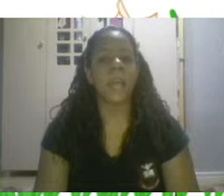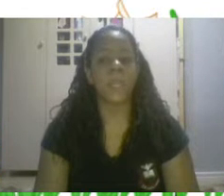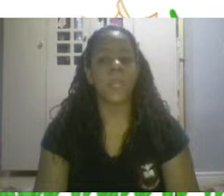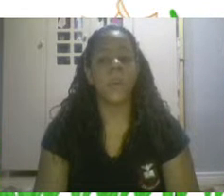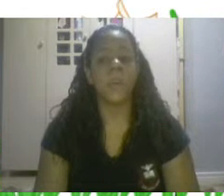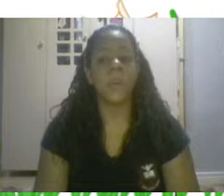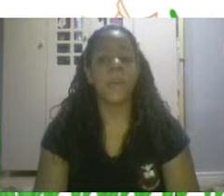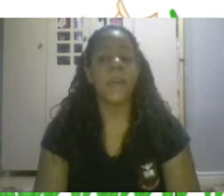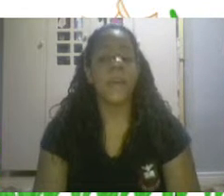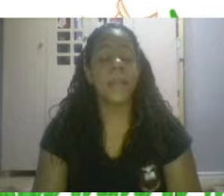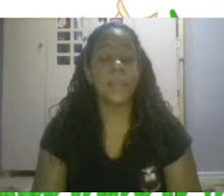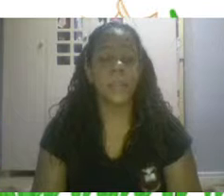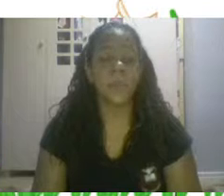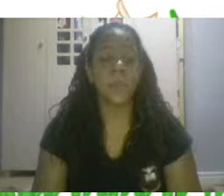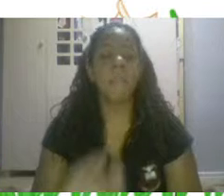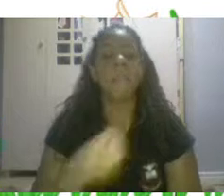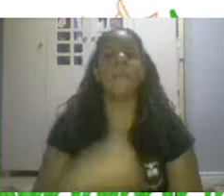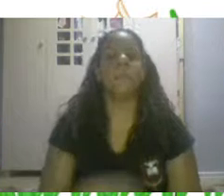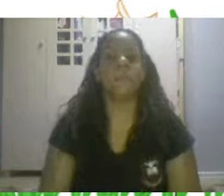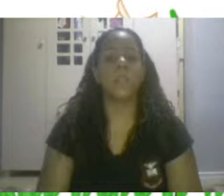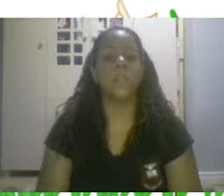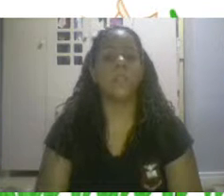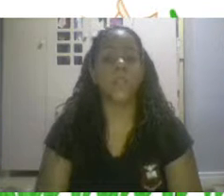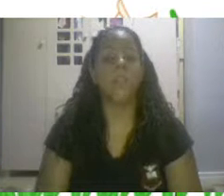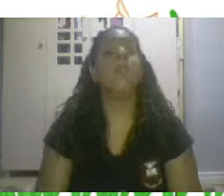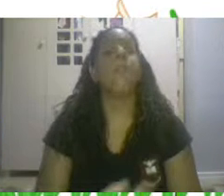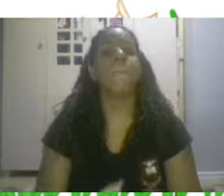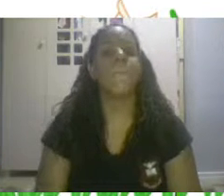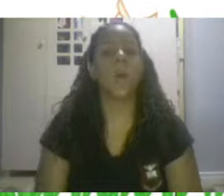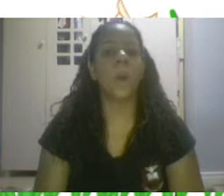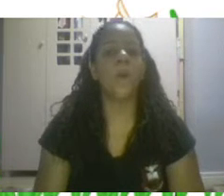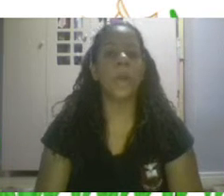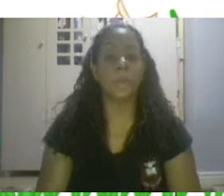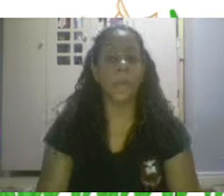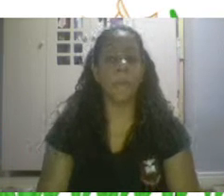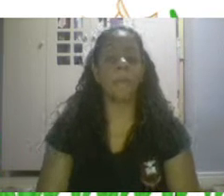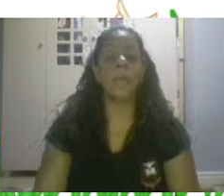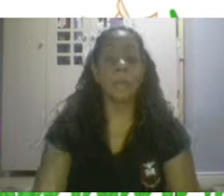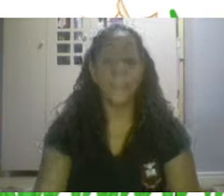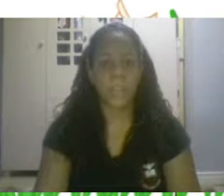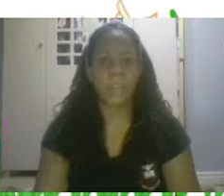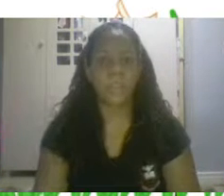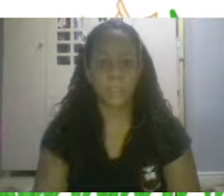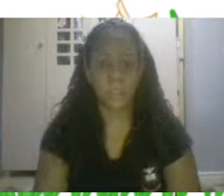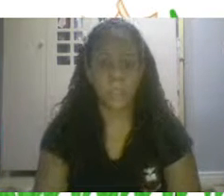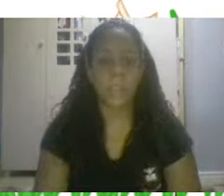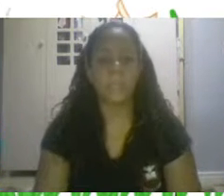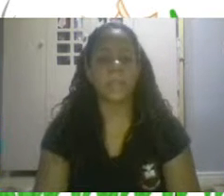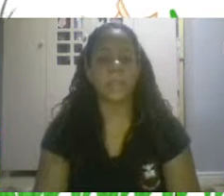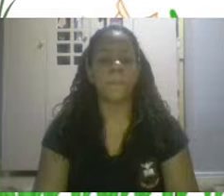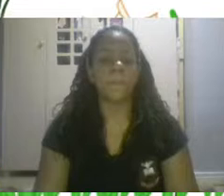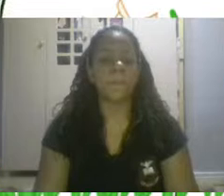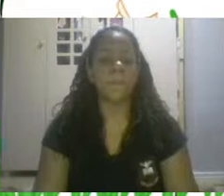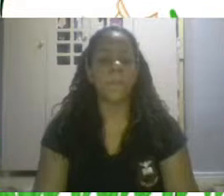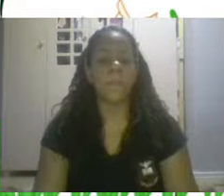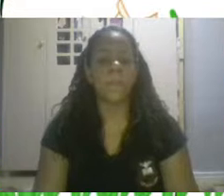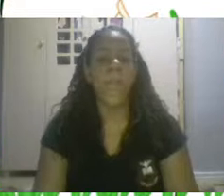alimentar da cenoura e a cenoura vai produzir o seu próprio alimento através da